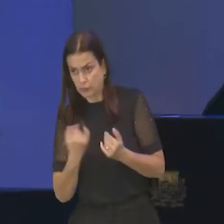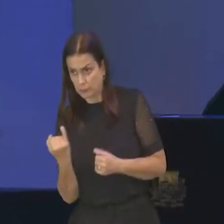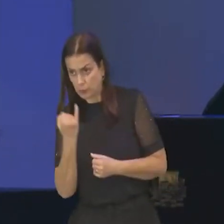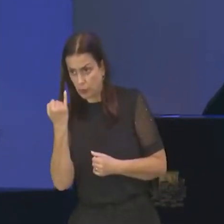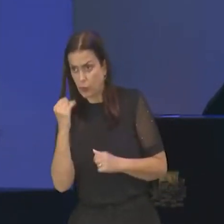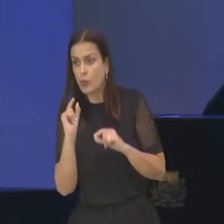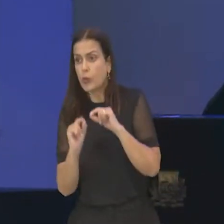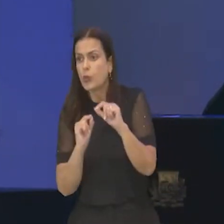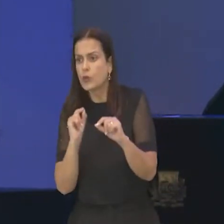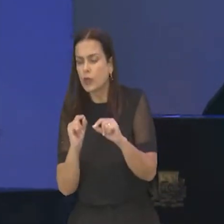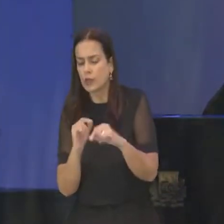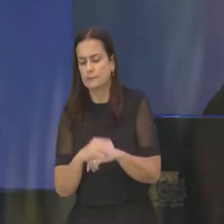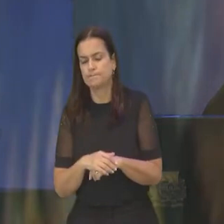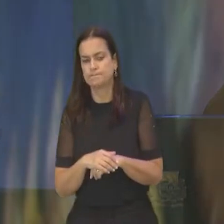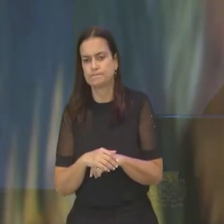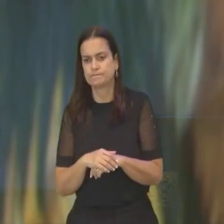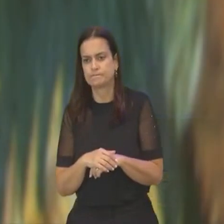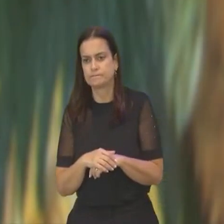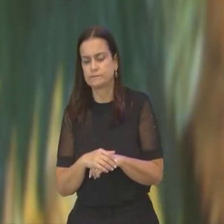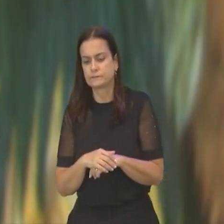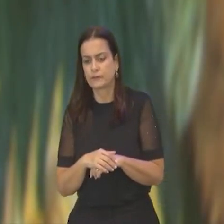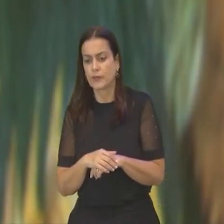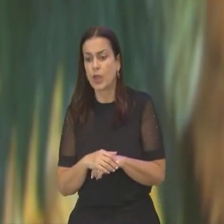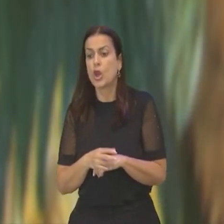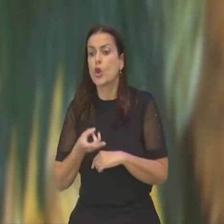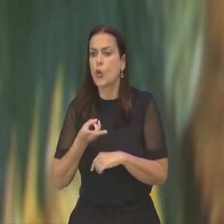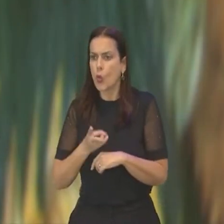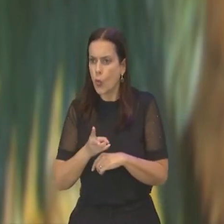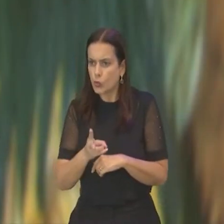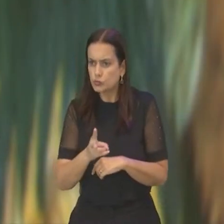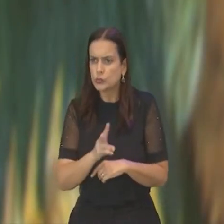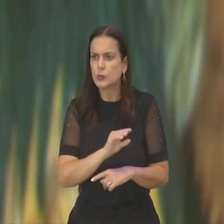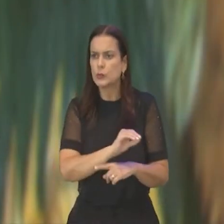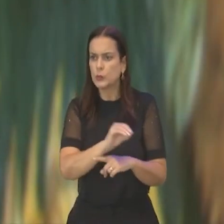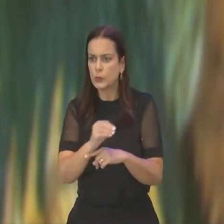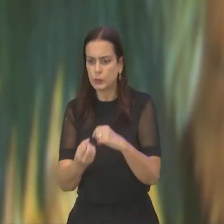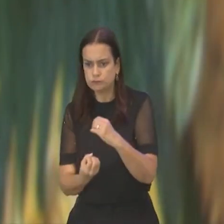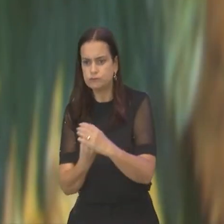sobre a constituição e manutenção da família.